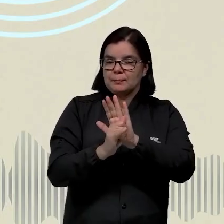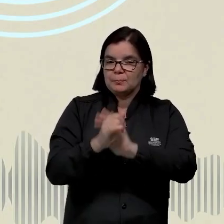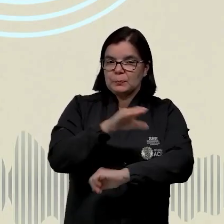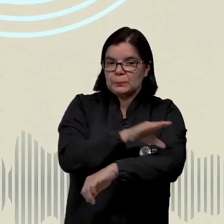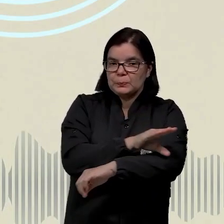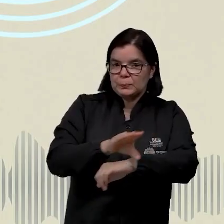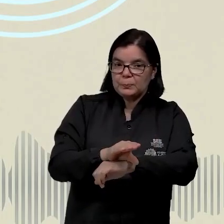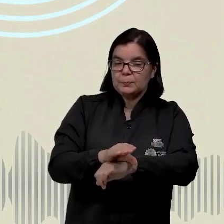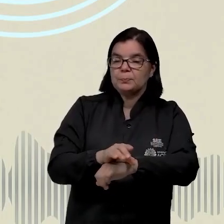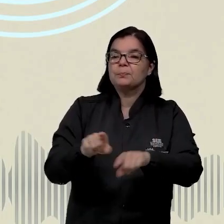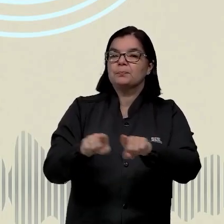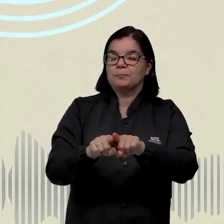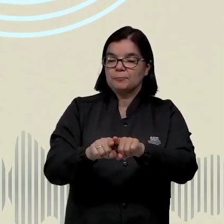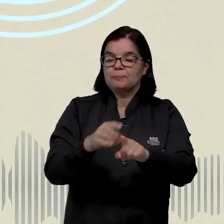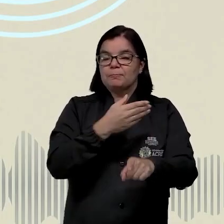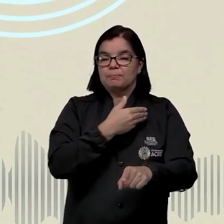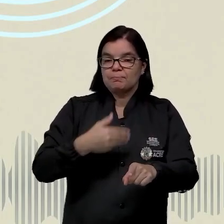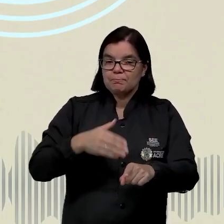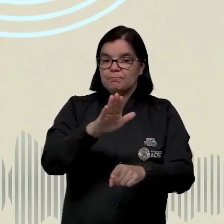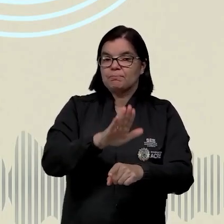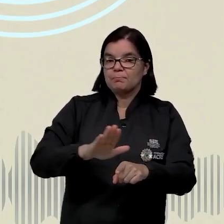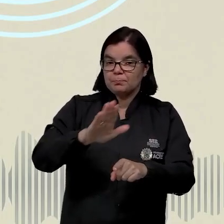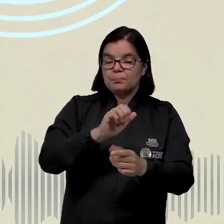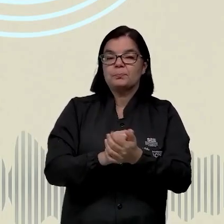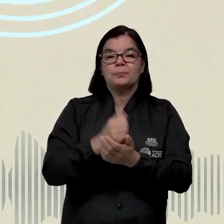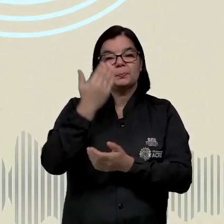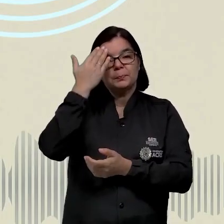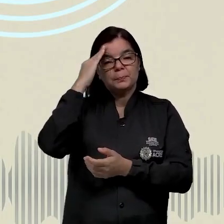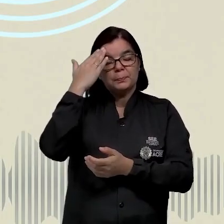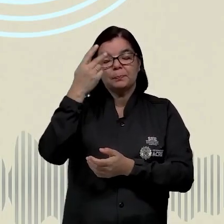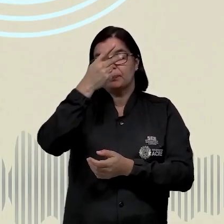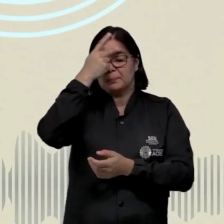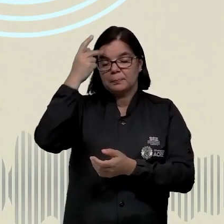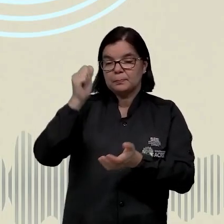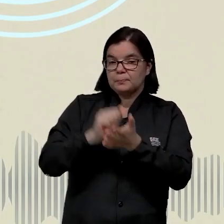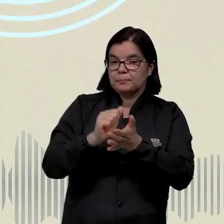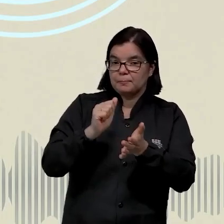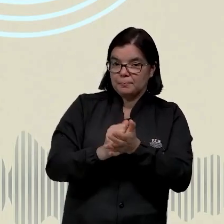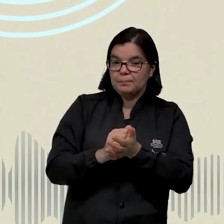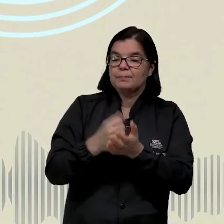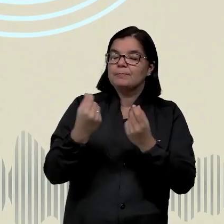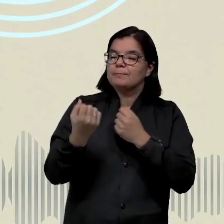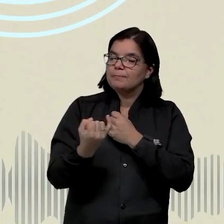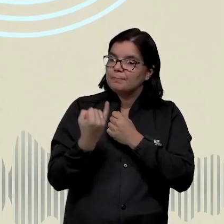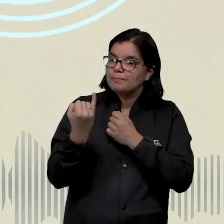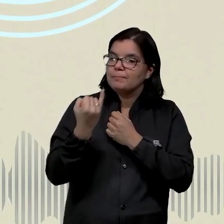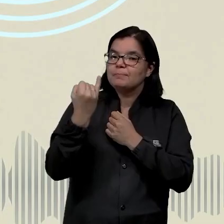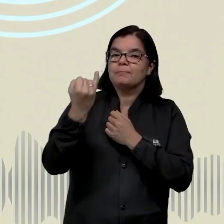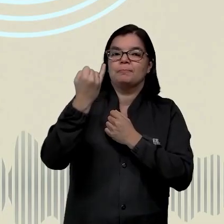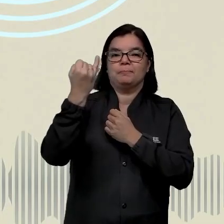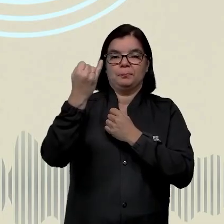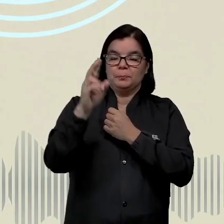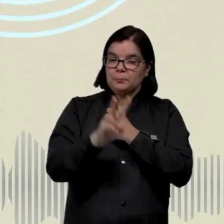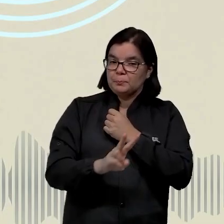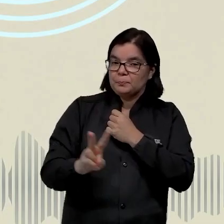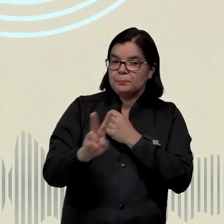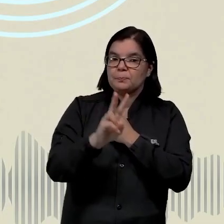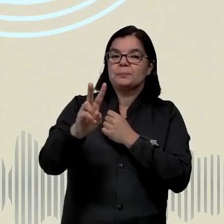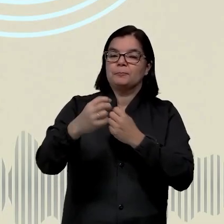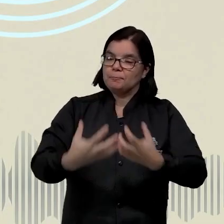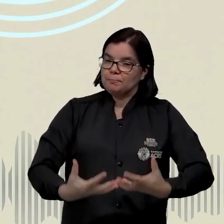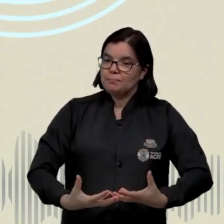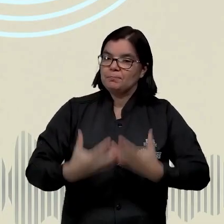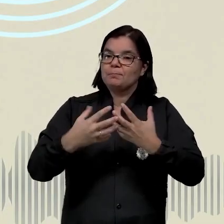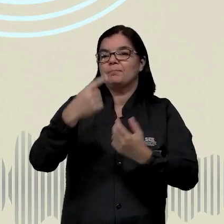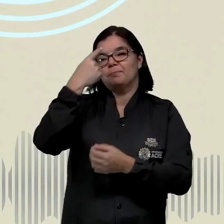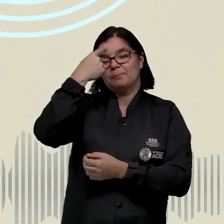identidade cultural e o patrimônio nacional. E compreende também a autoria, que é essencial para valorizar